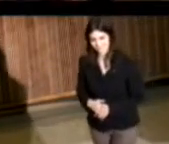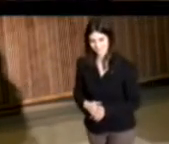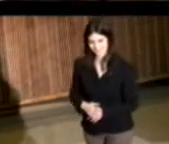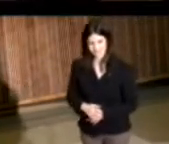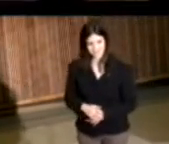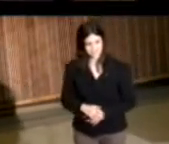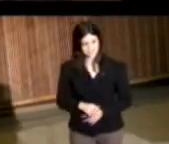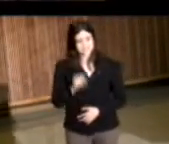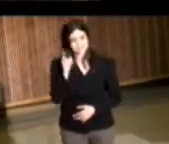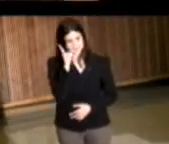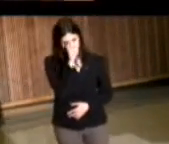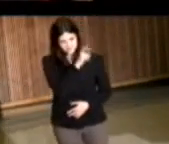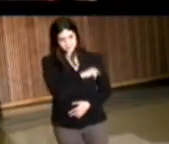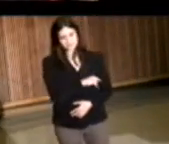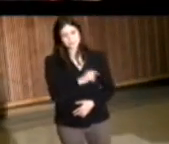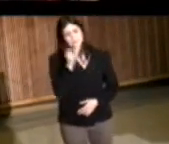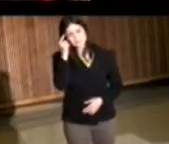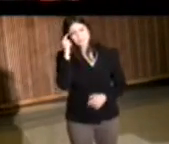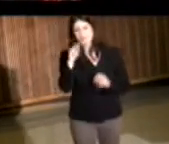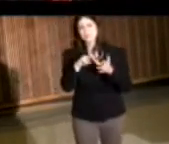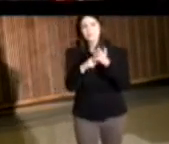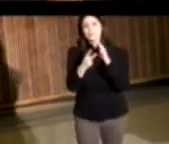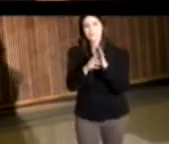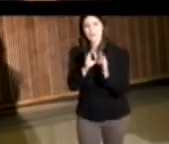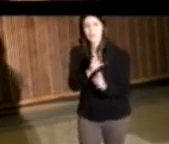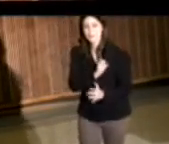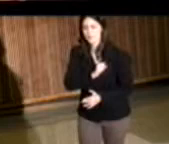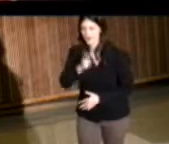O que significa isso?